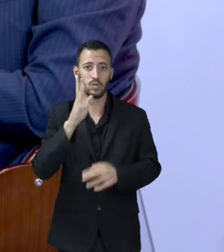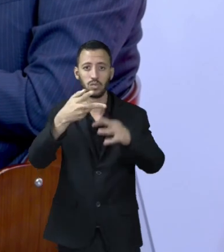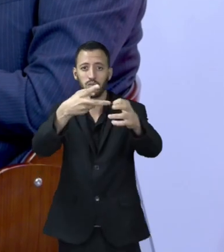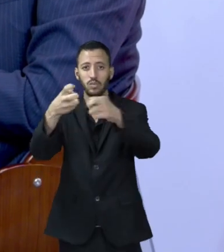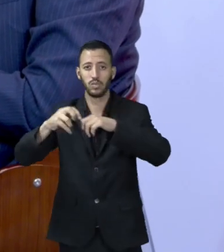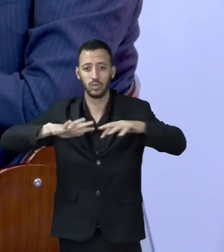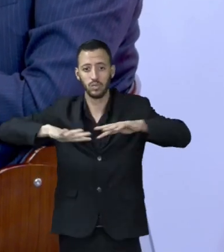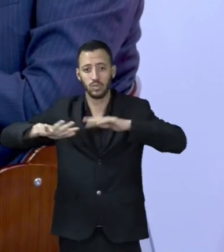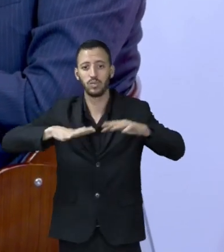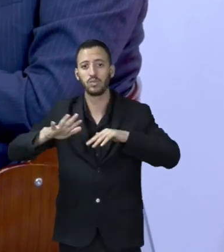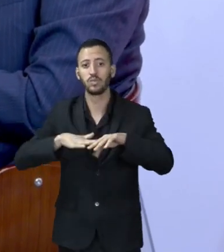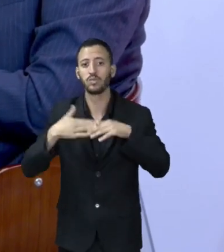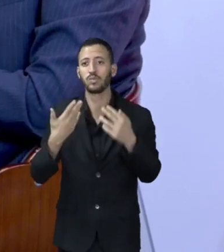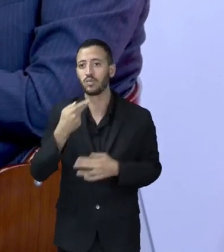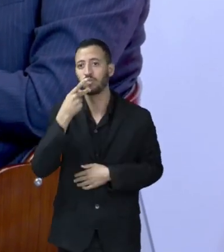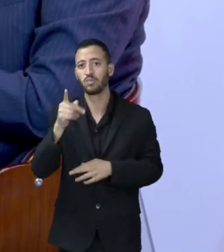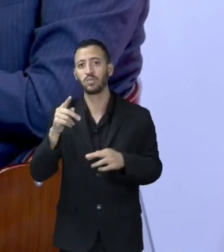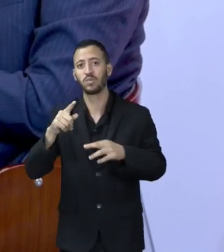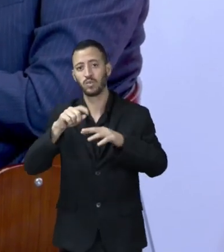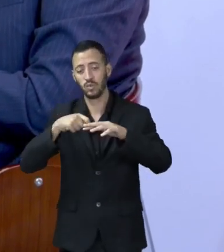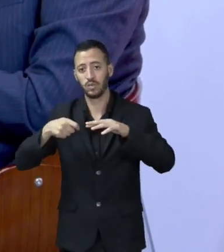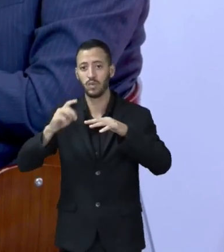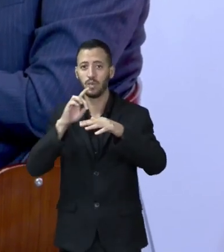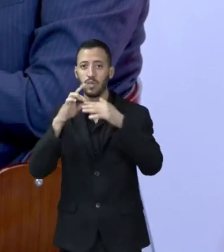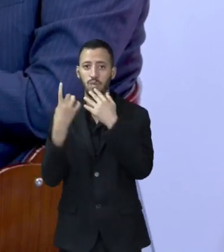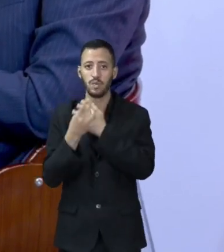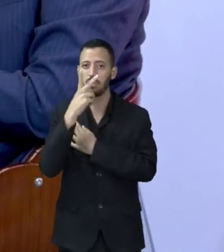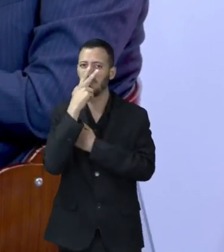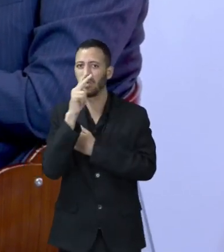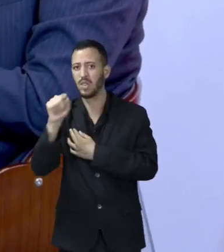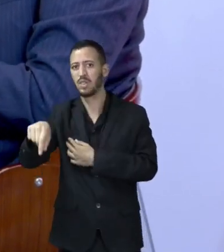esse movimento, né, Alicia, nas redes sociais, né, parece que as